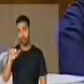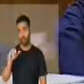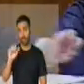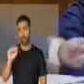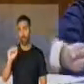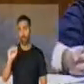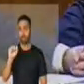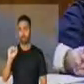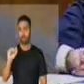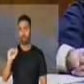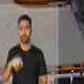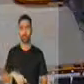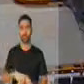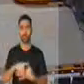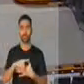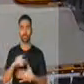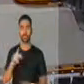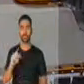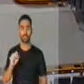como líder.